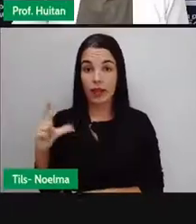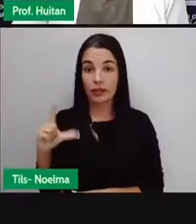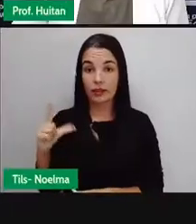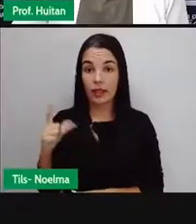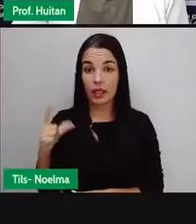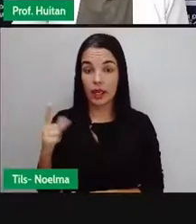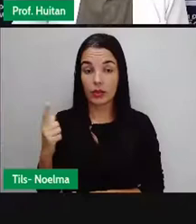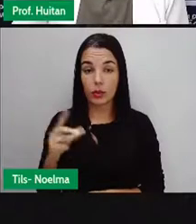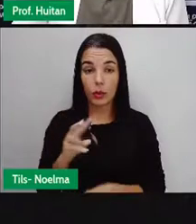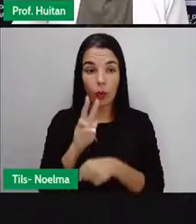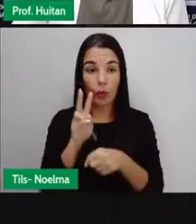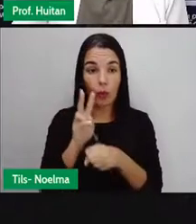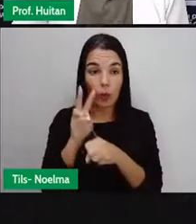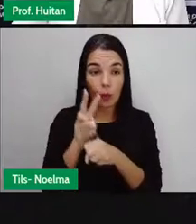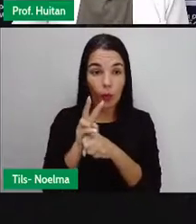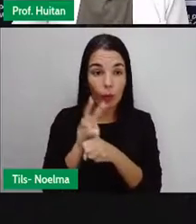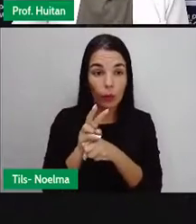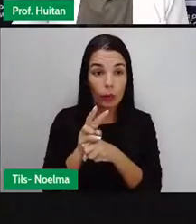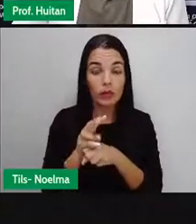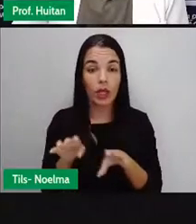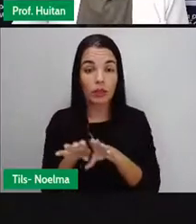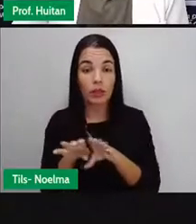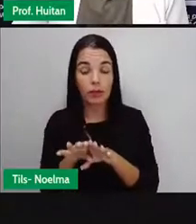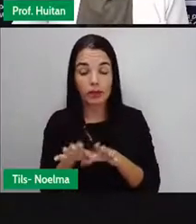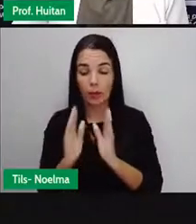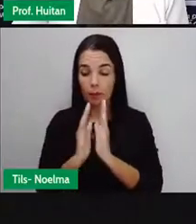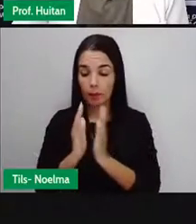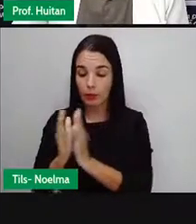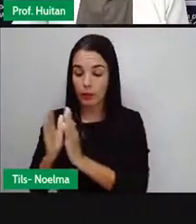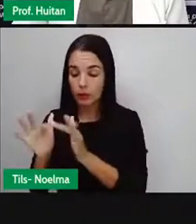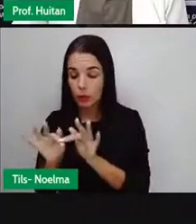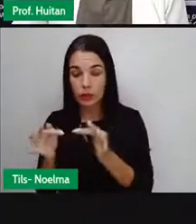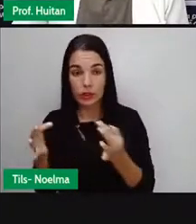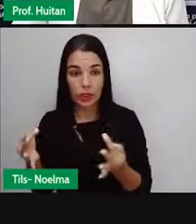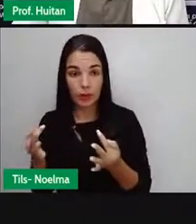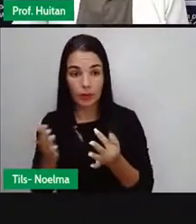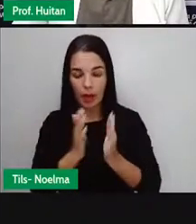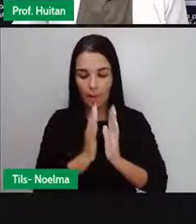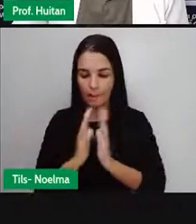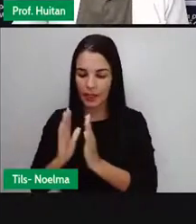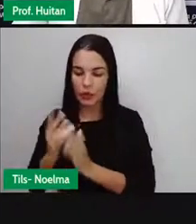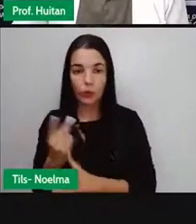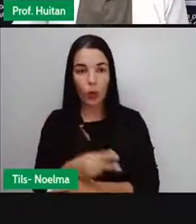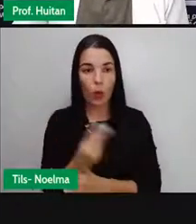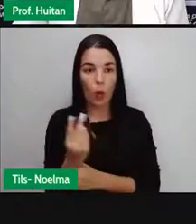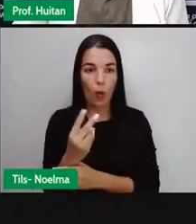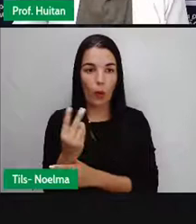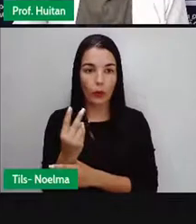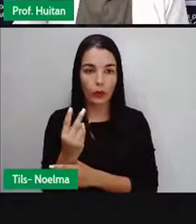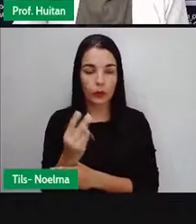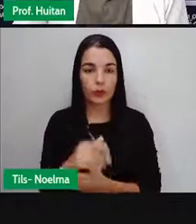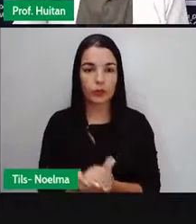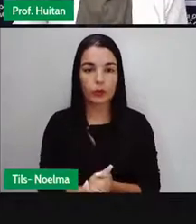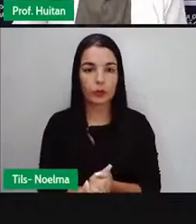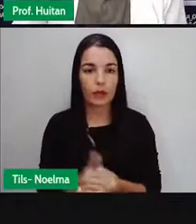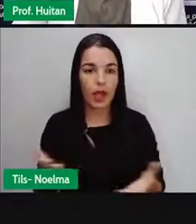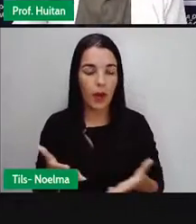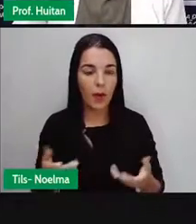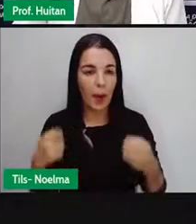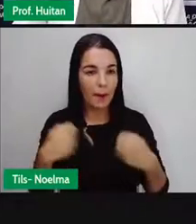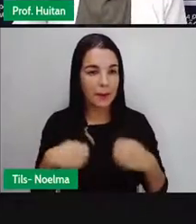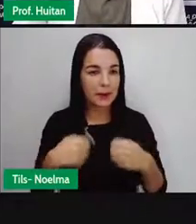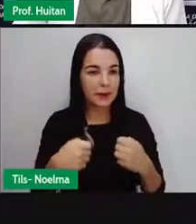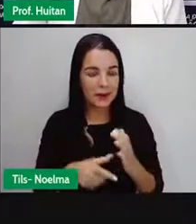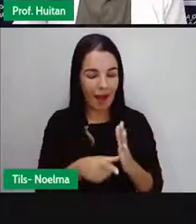e sobre período simples e período composto. Mas antes, não esquecendo, eu preciso me